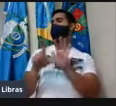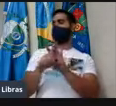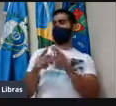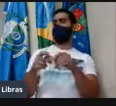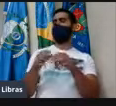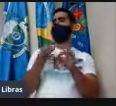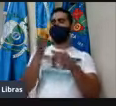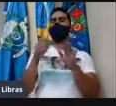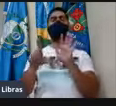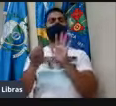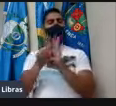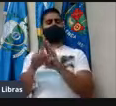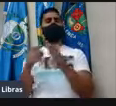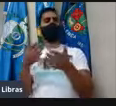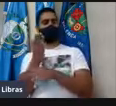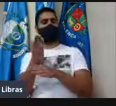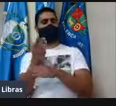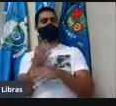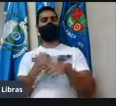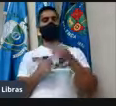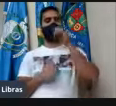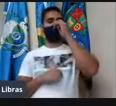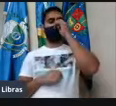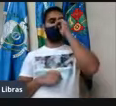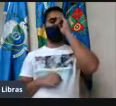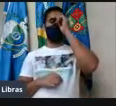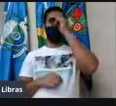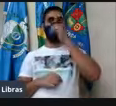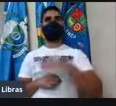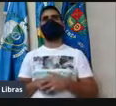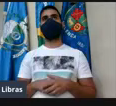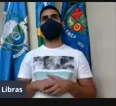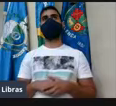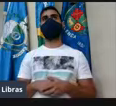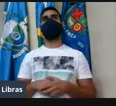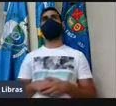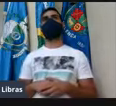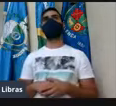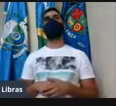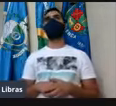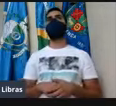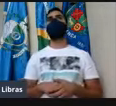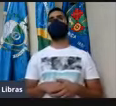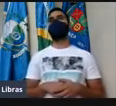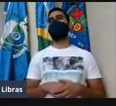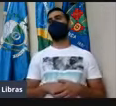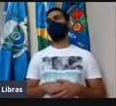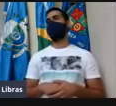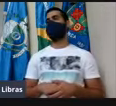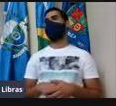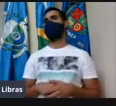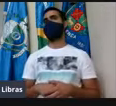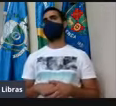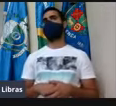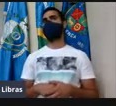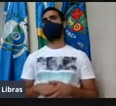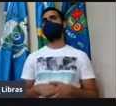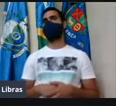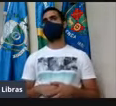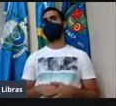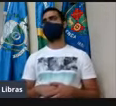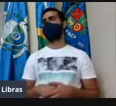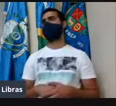aprovação pelo plenário nessa Casa Legislativa. Sala das Comissões, 8 de outubro, vereador David